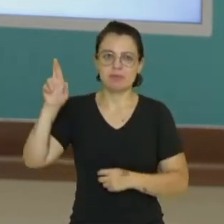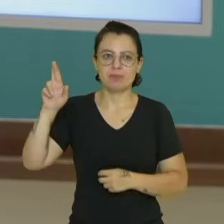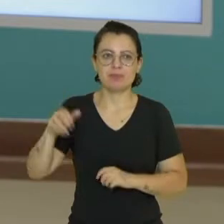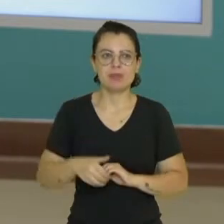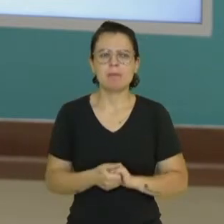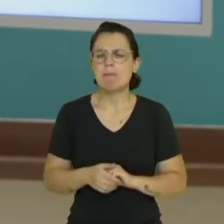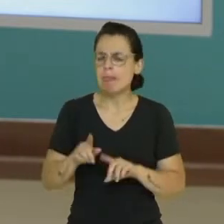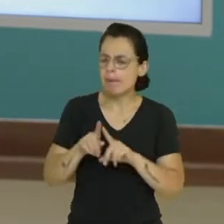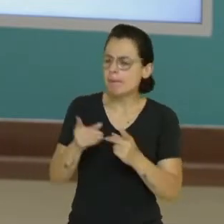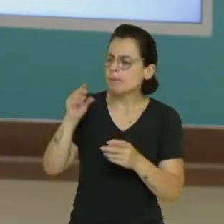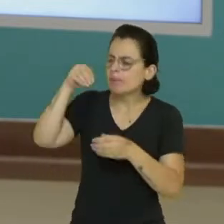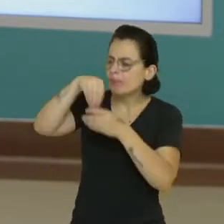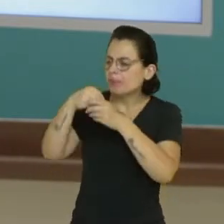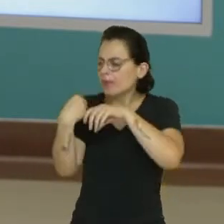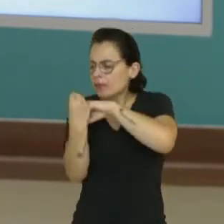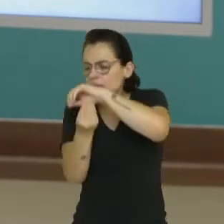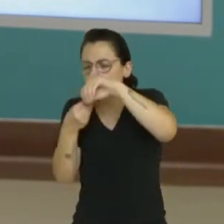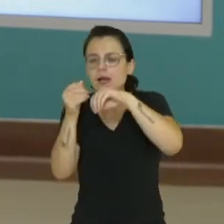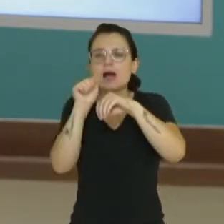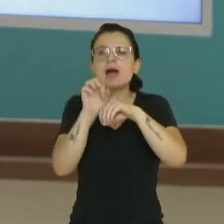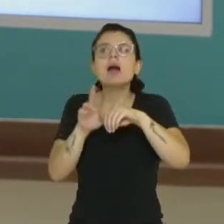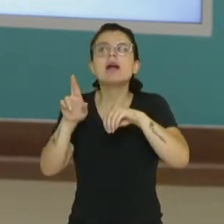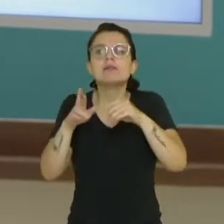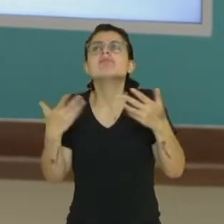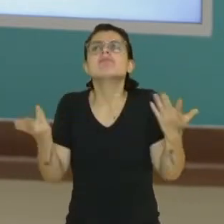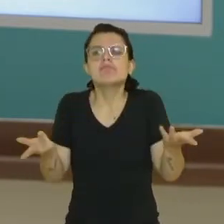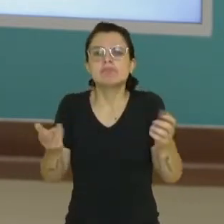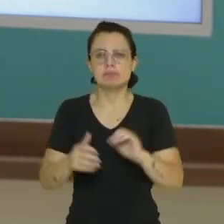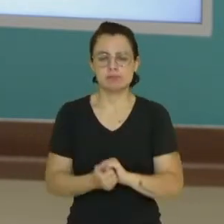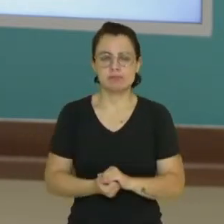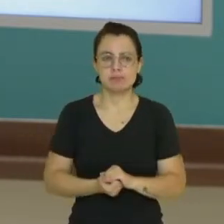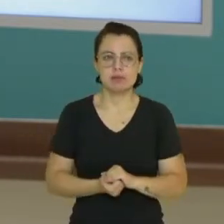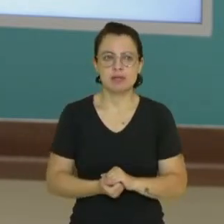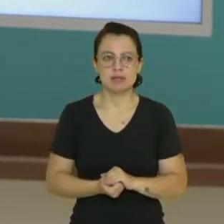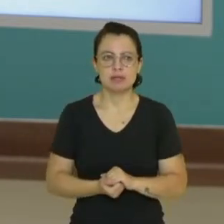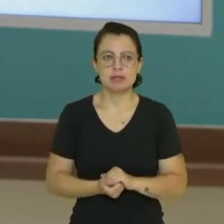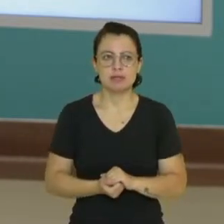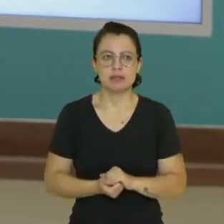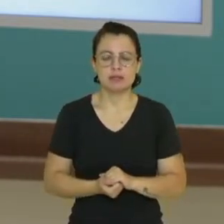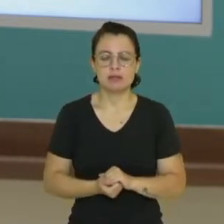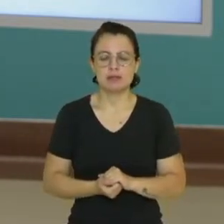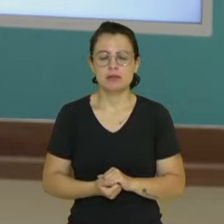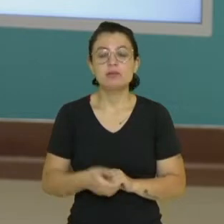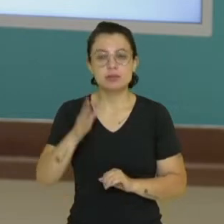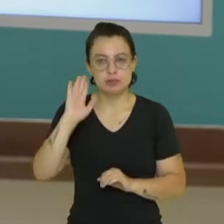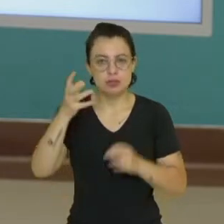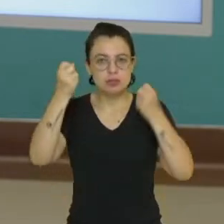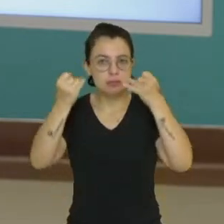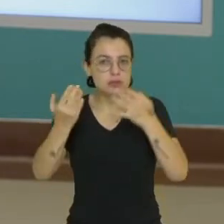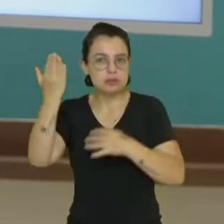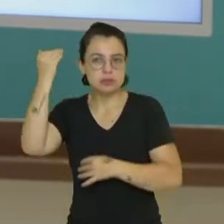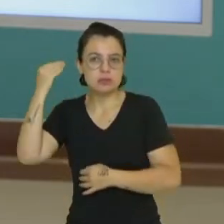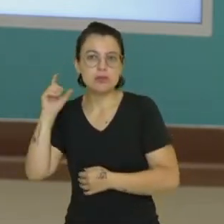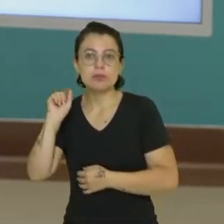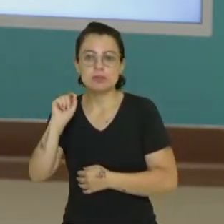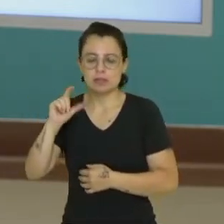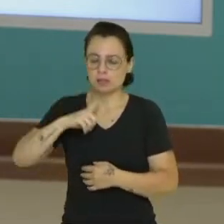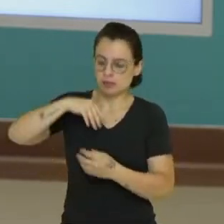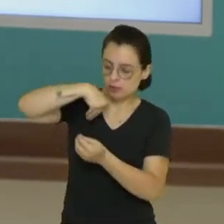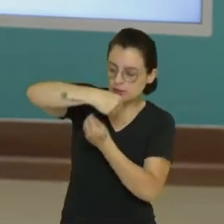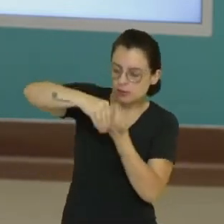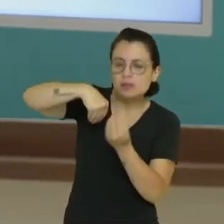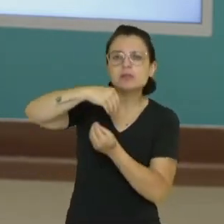que ele é feito? O que tem na constituição desse ar? Então, como falado anteriormente, na sua composição